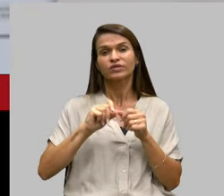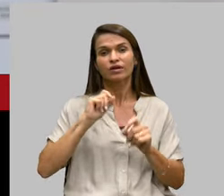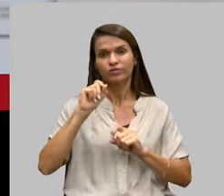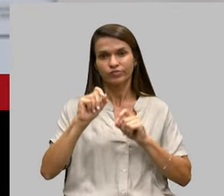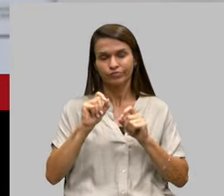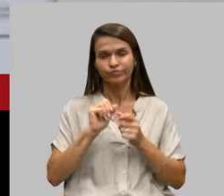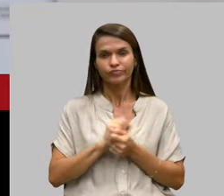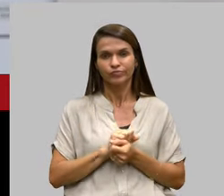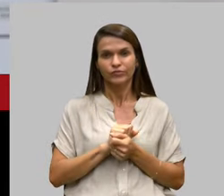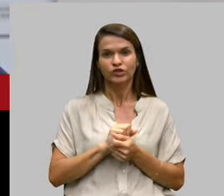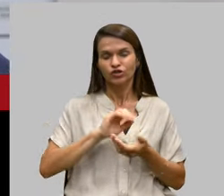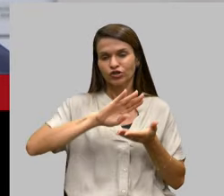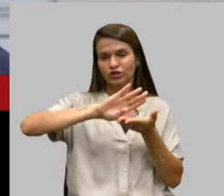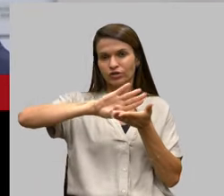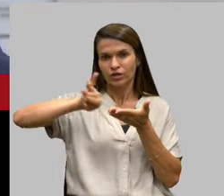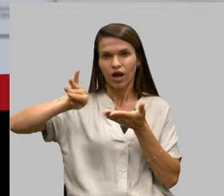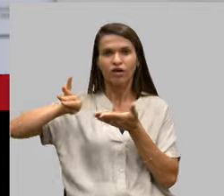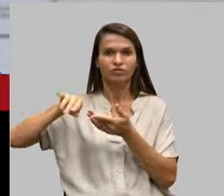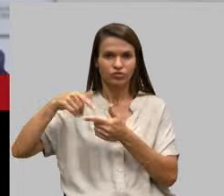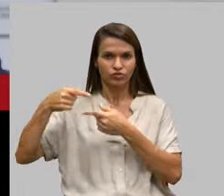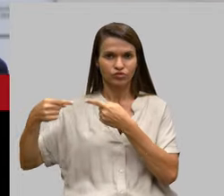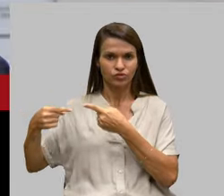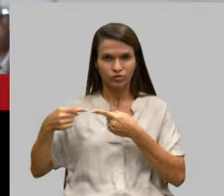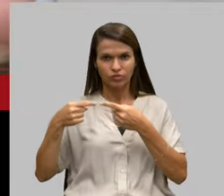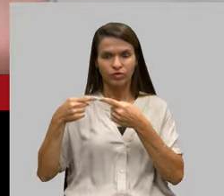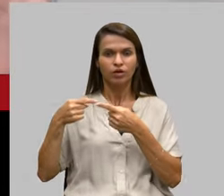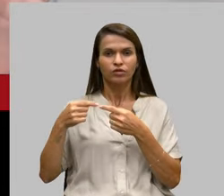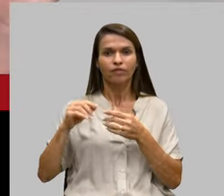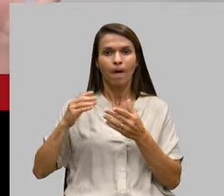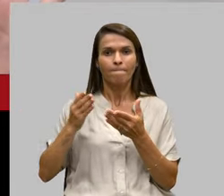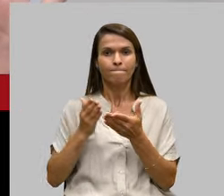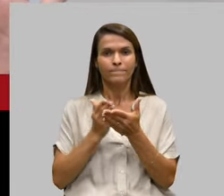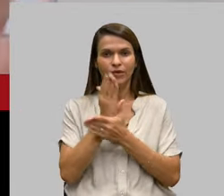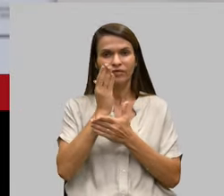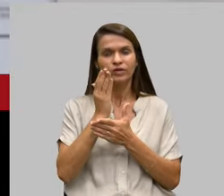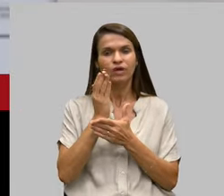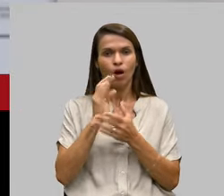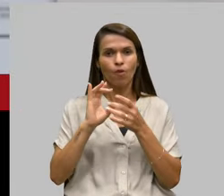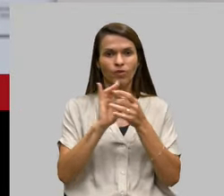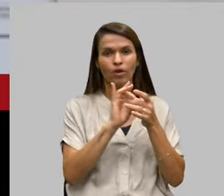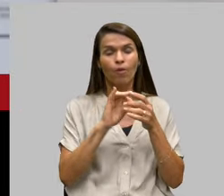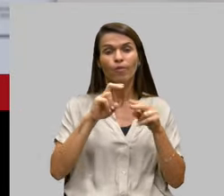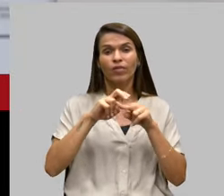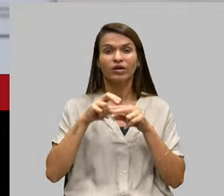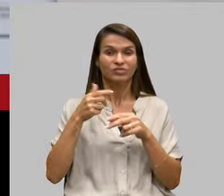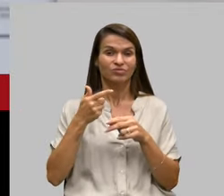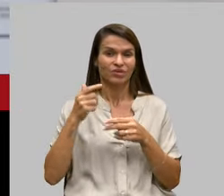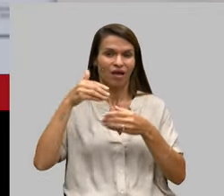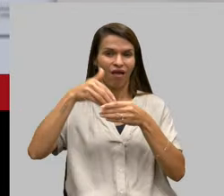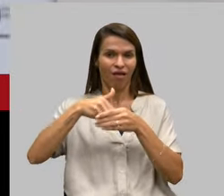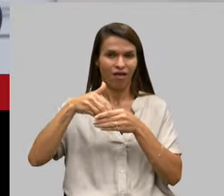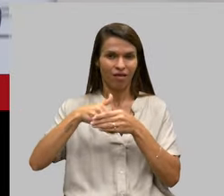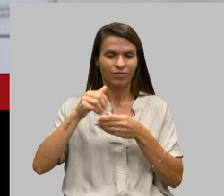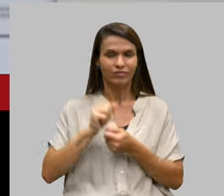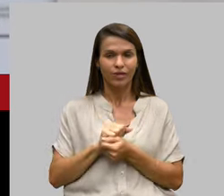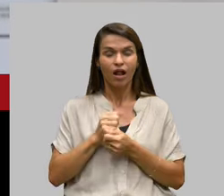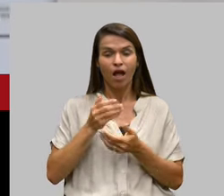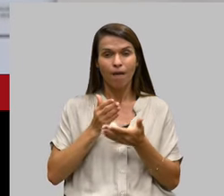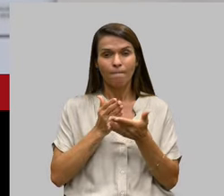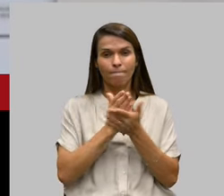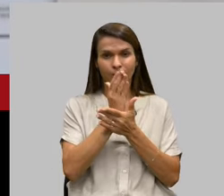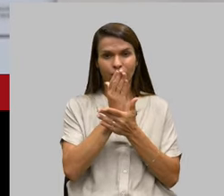outros entes federativos da discussão e falaram vamos aprovar a união porque não tem eleição e foram lá aprovaram a questão da